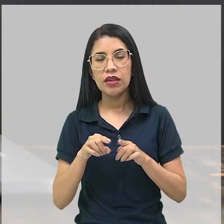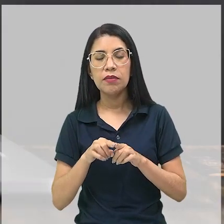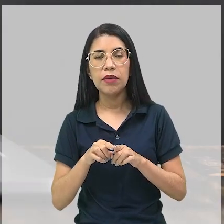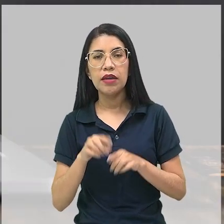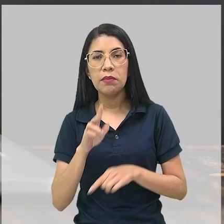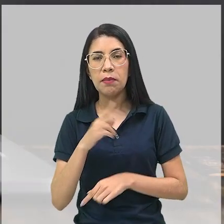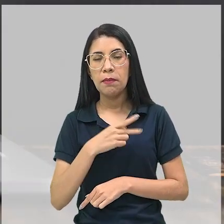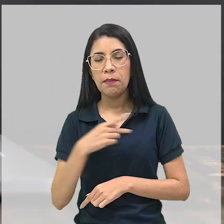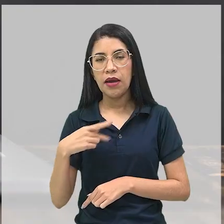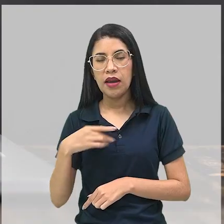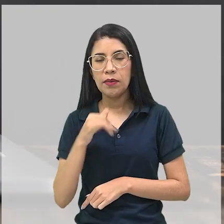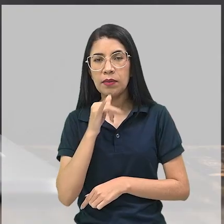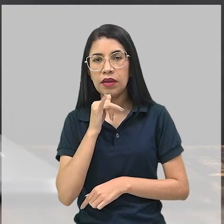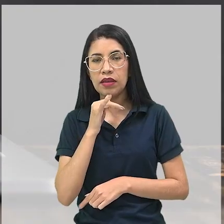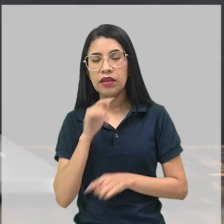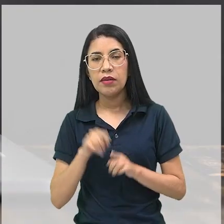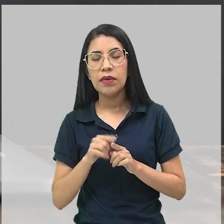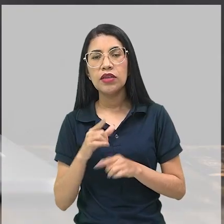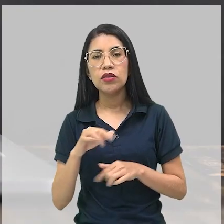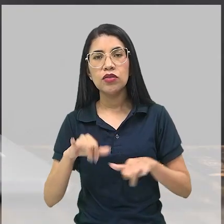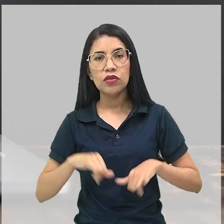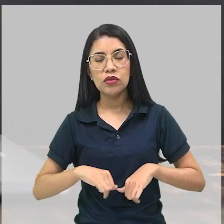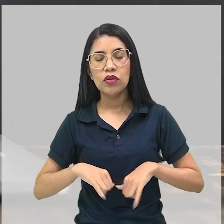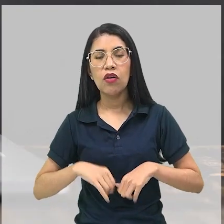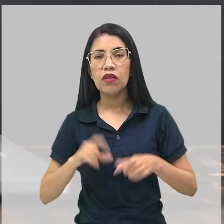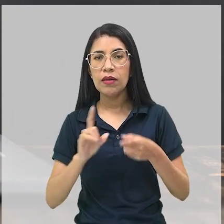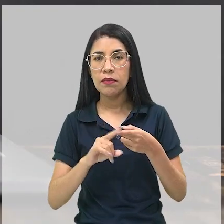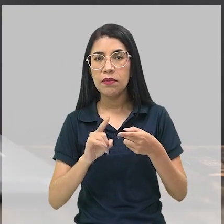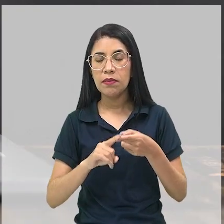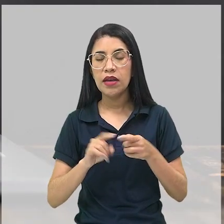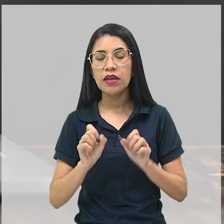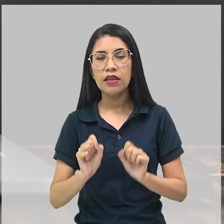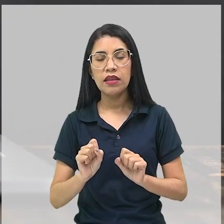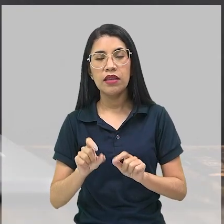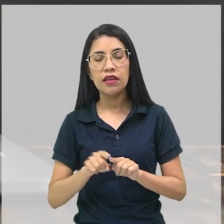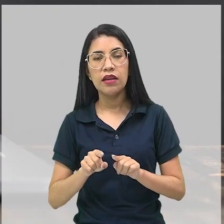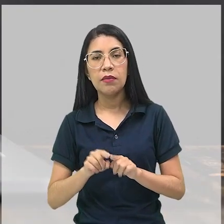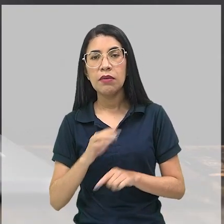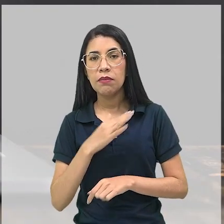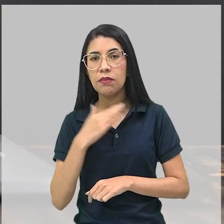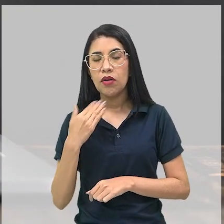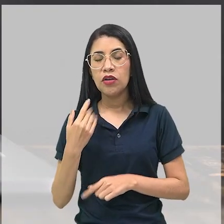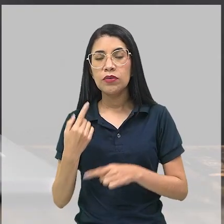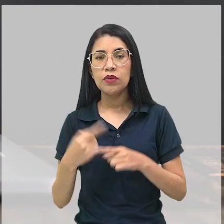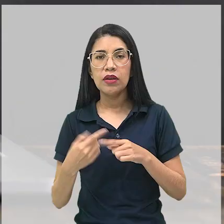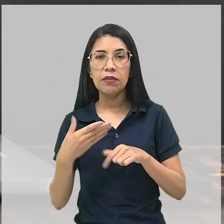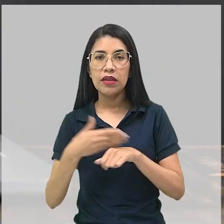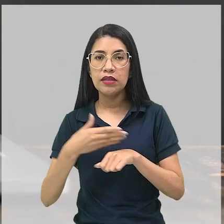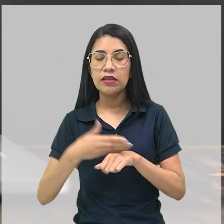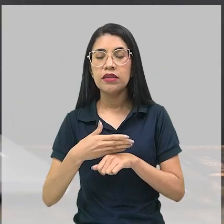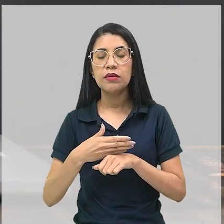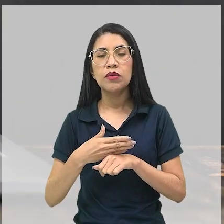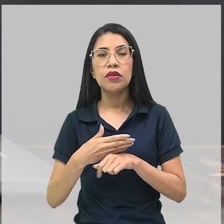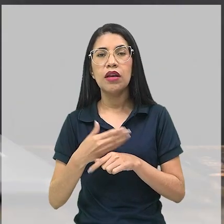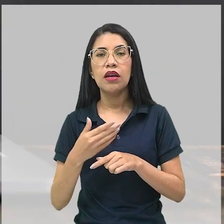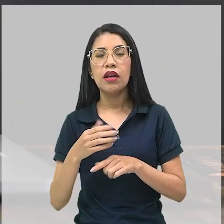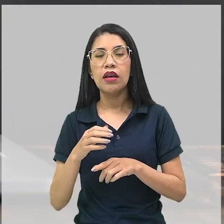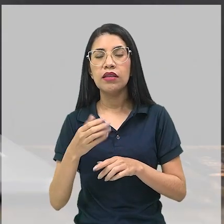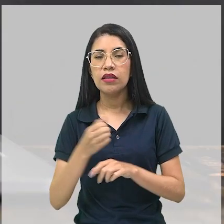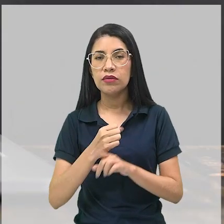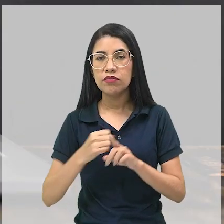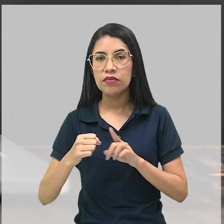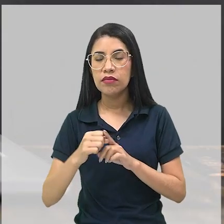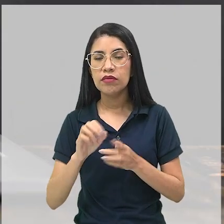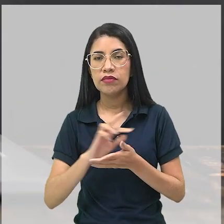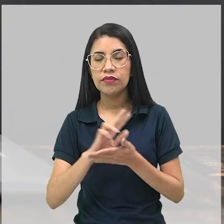de ameaça, violência e até assassinatos por seu envolvimento em causas sociais e ambientais. Além